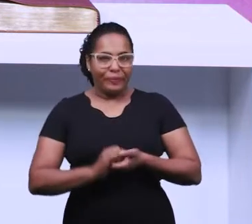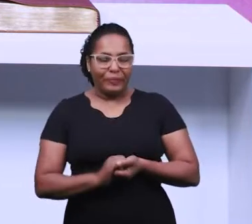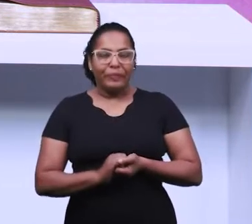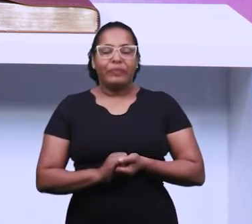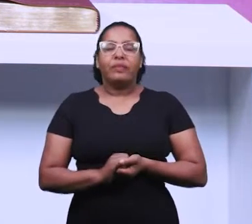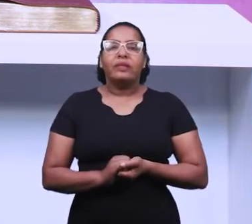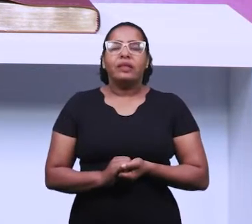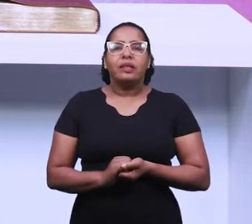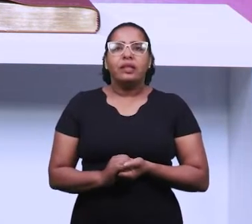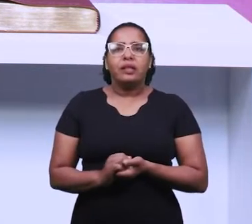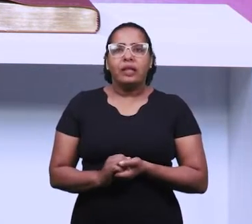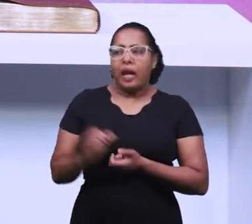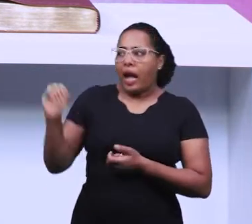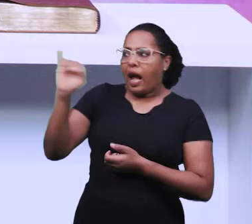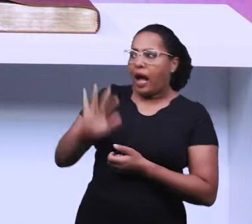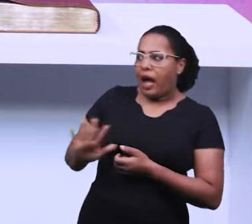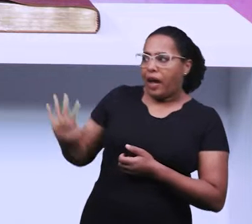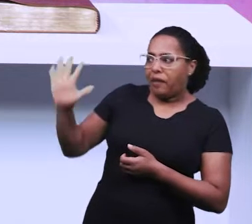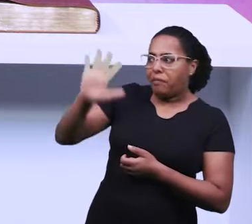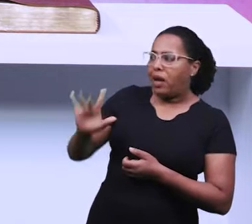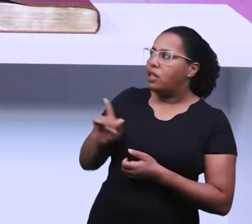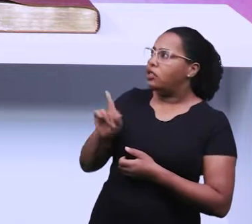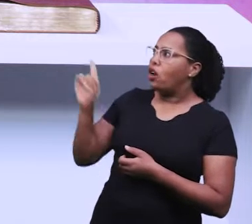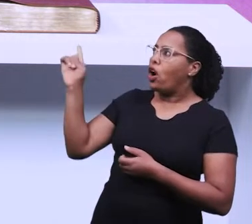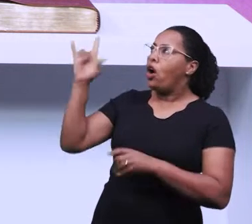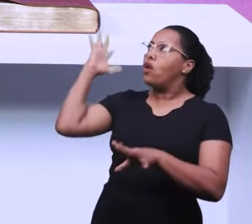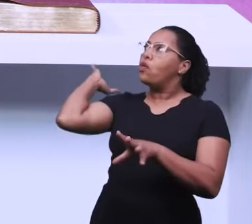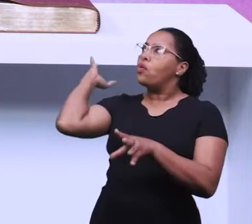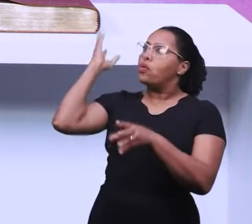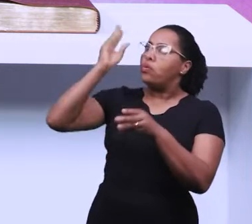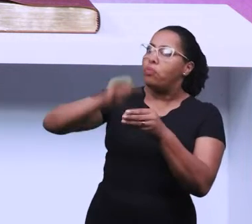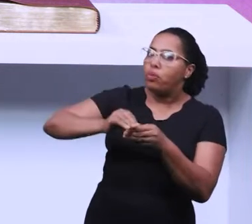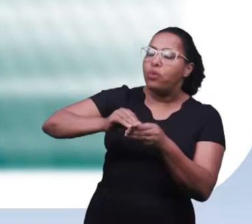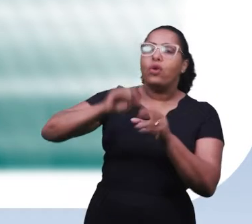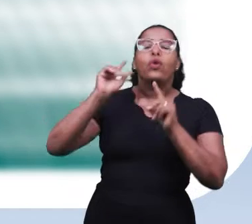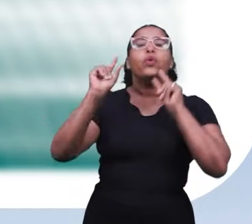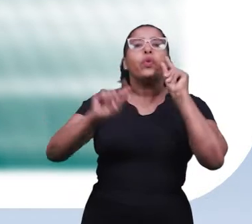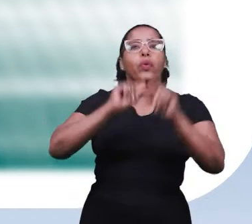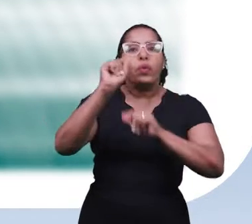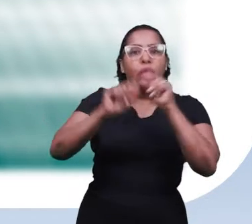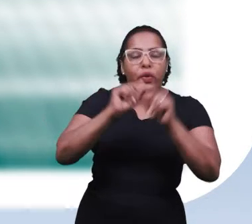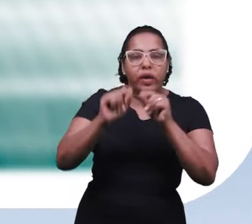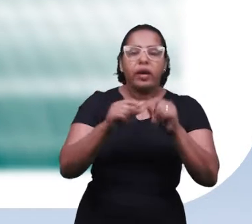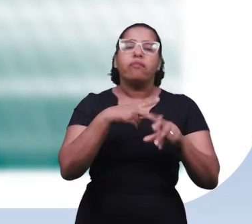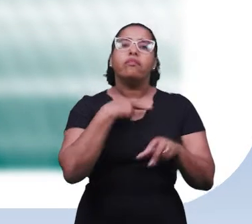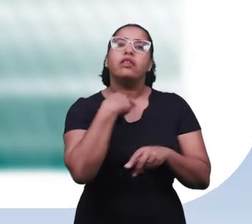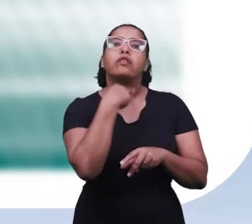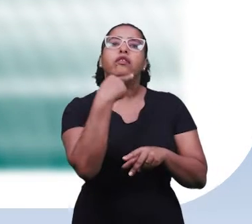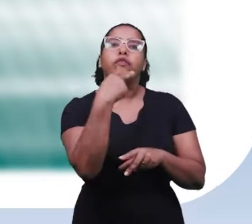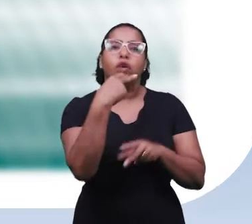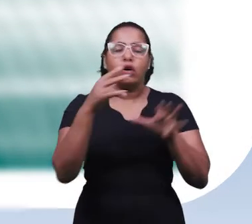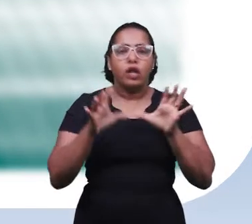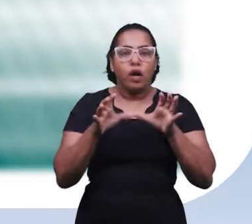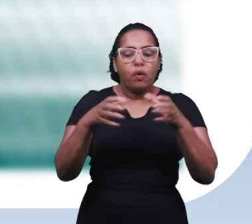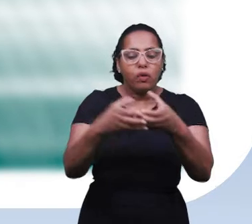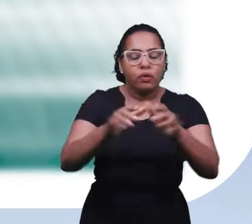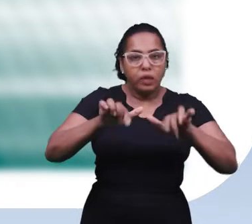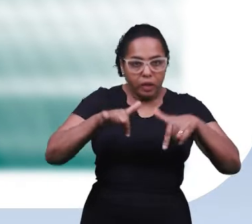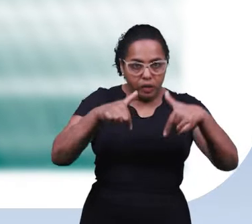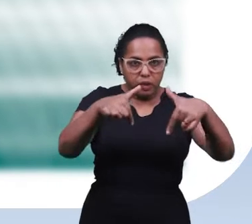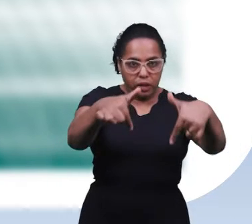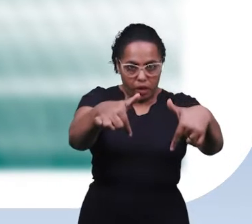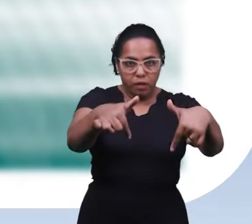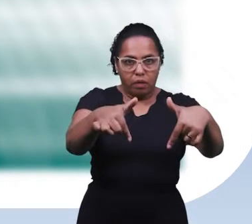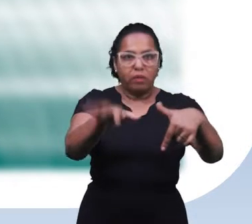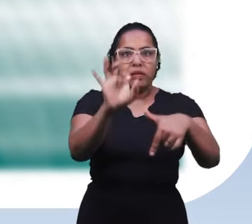Nós, com essa imagem, já vamos relembrar que a voz, ela é um conjunto de